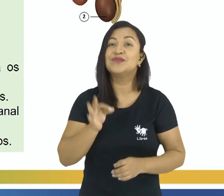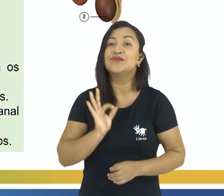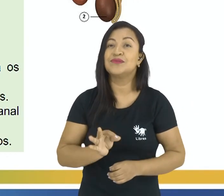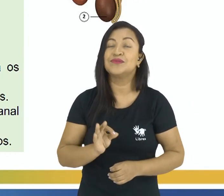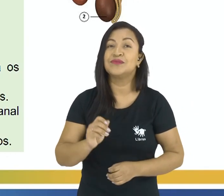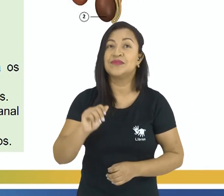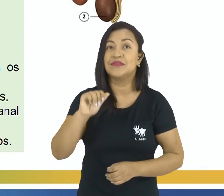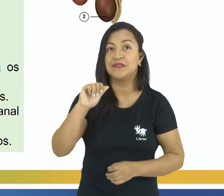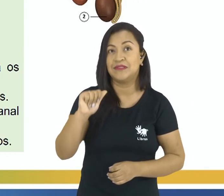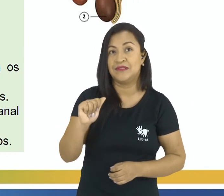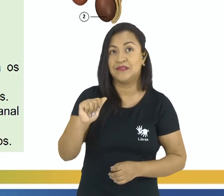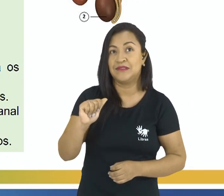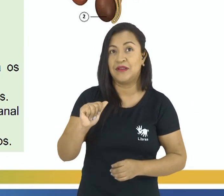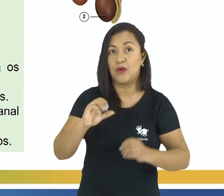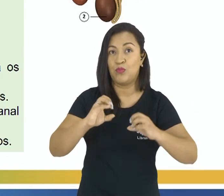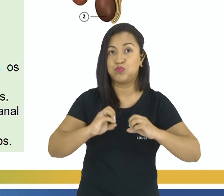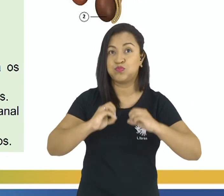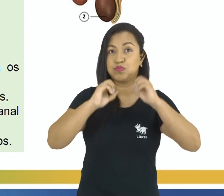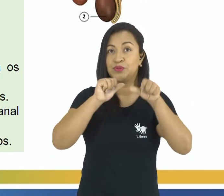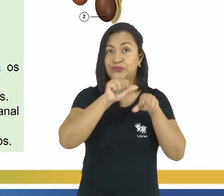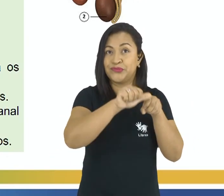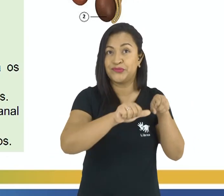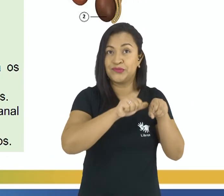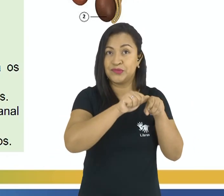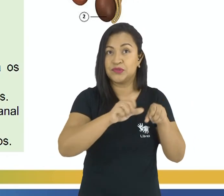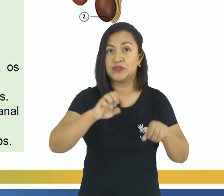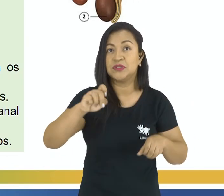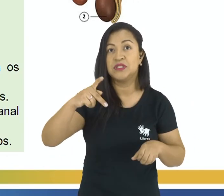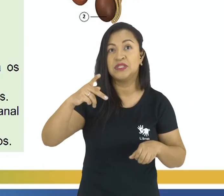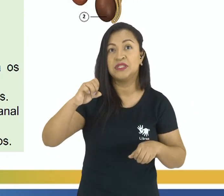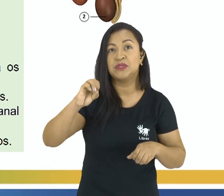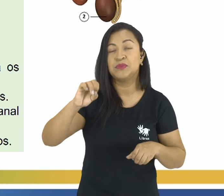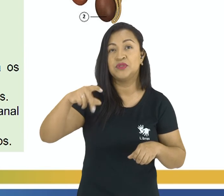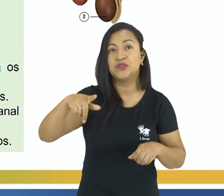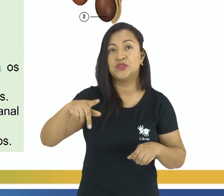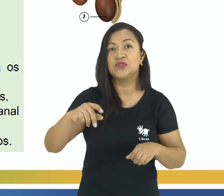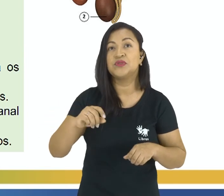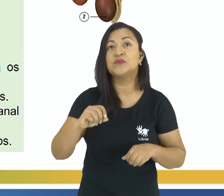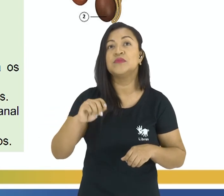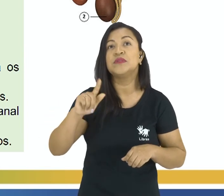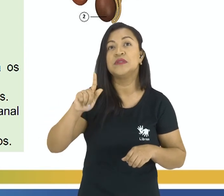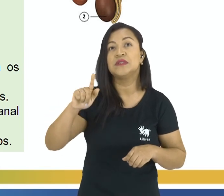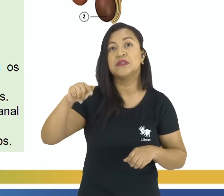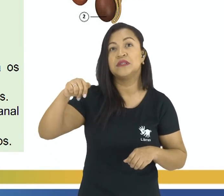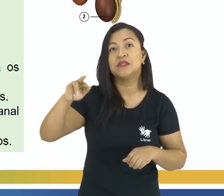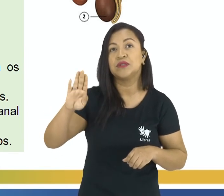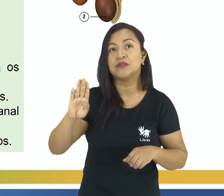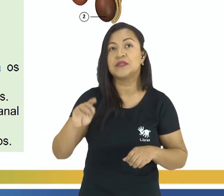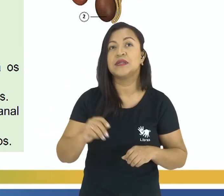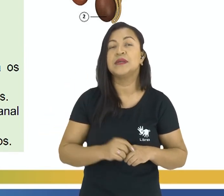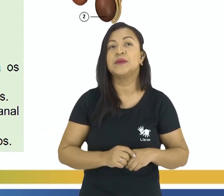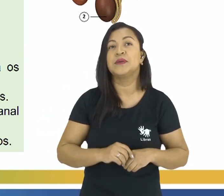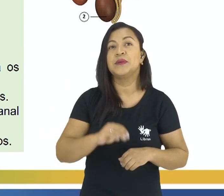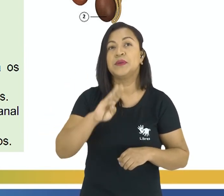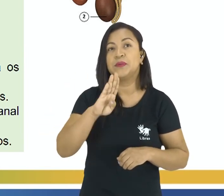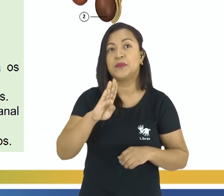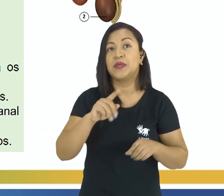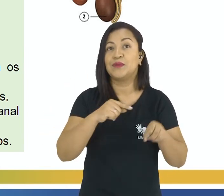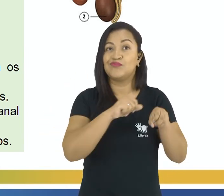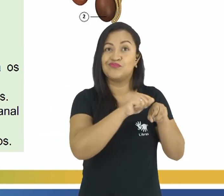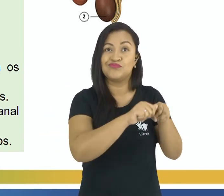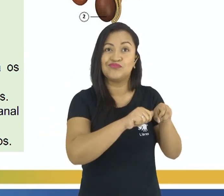Letra A, testículo, próstata, epidídimo, glândula bulbo-uretral. B, próstata,